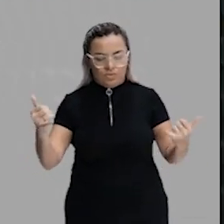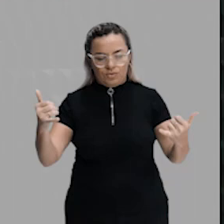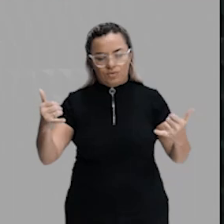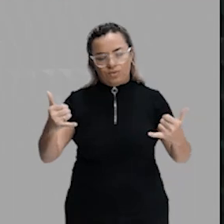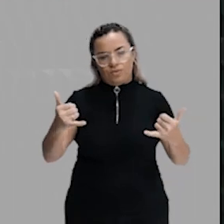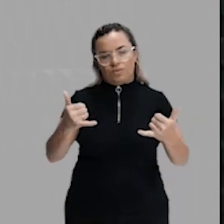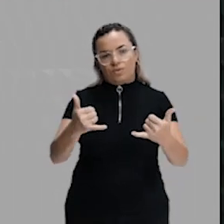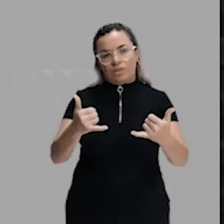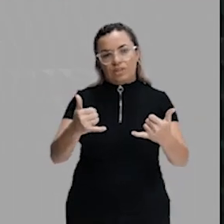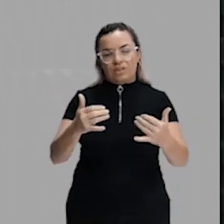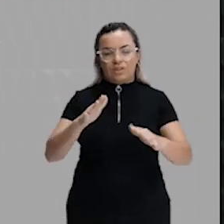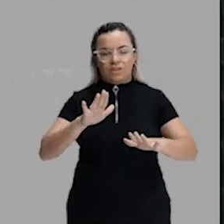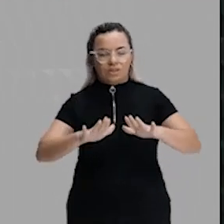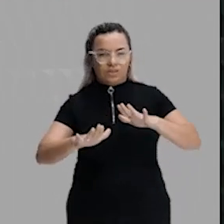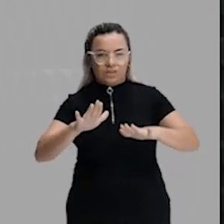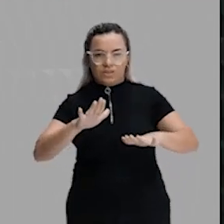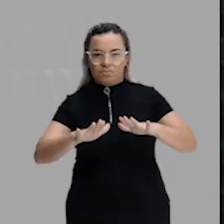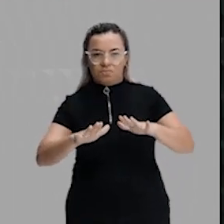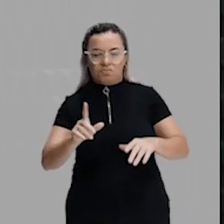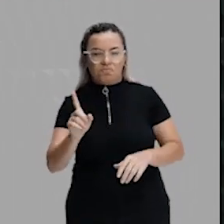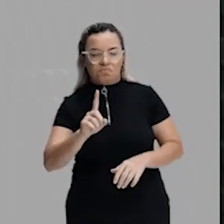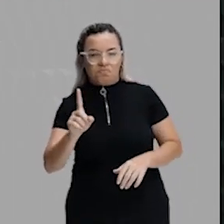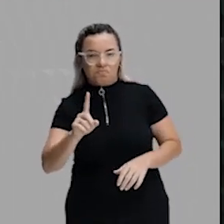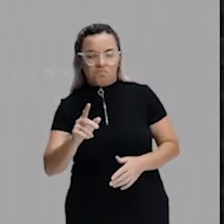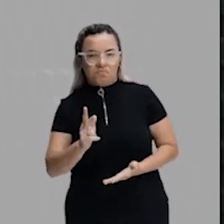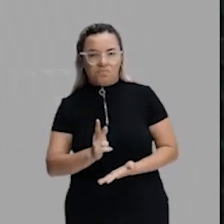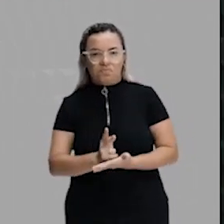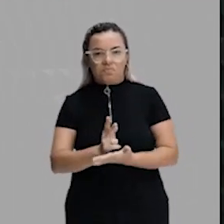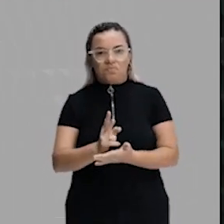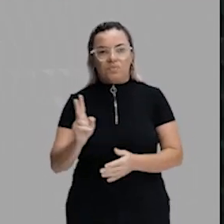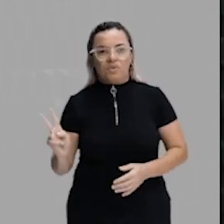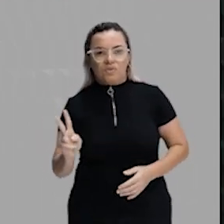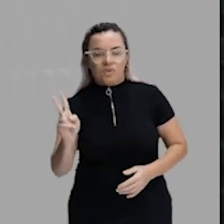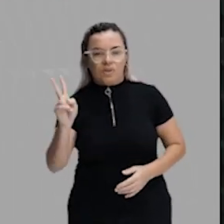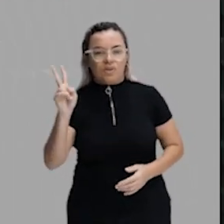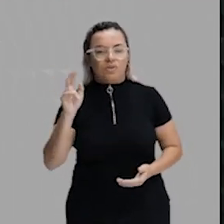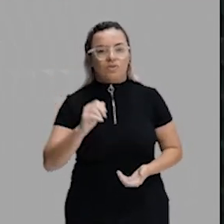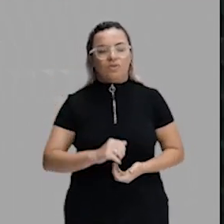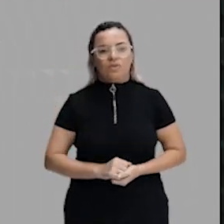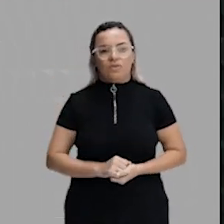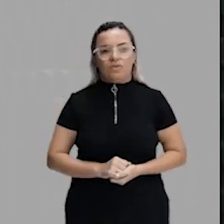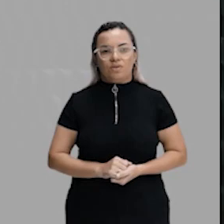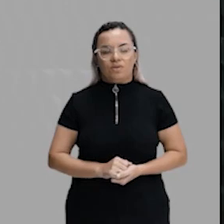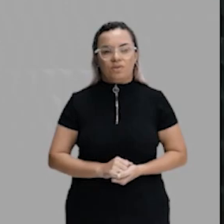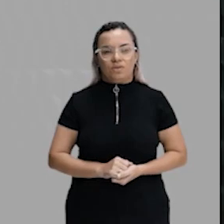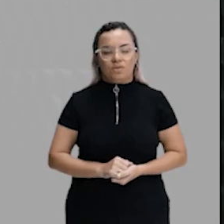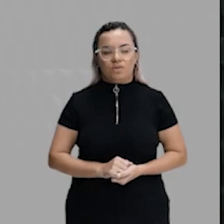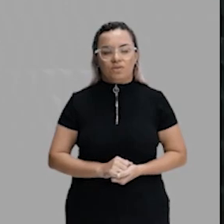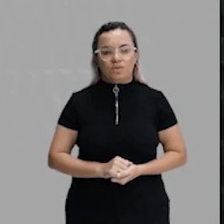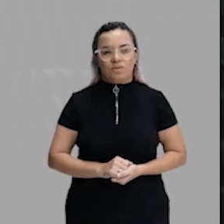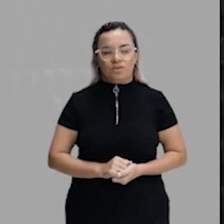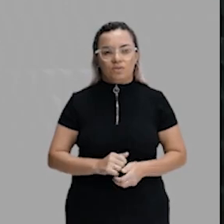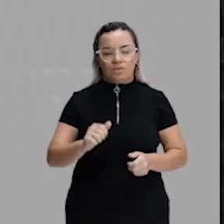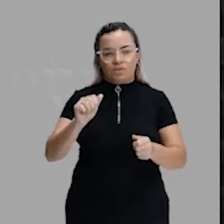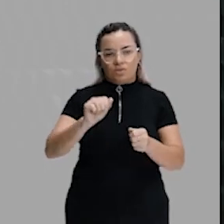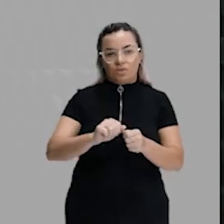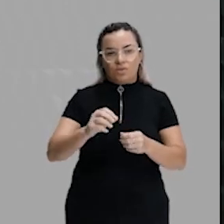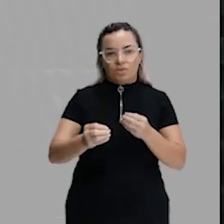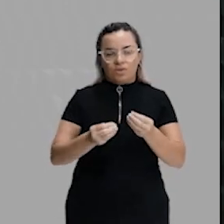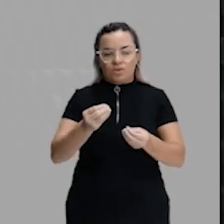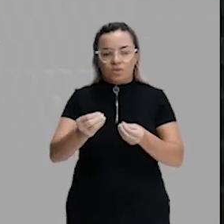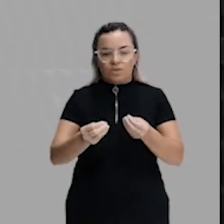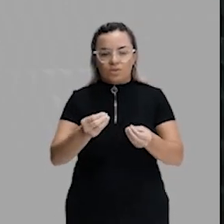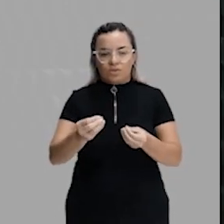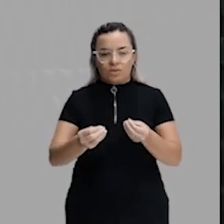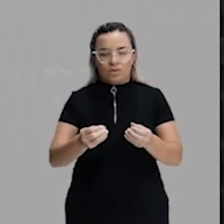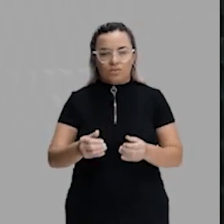dispositivos, eles nem sempre vão trabalhar com esses valores pontuais. Como é que nós iremos fazer então?